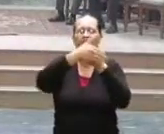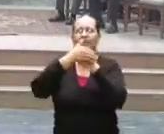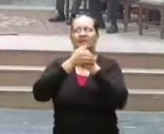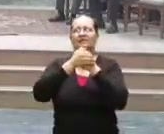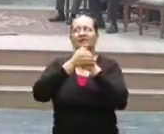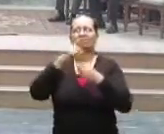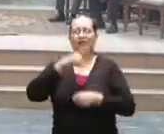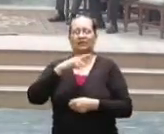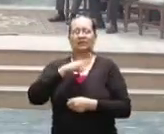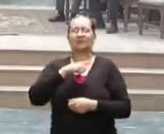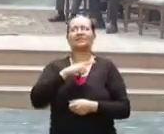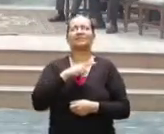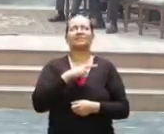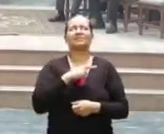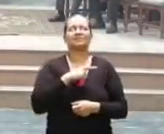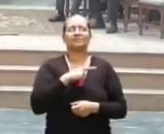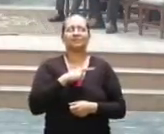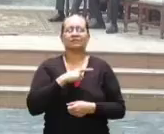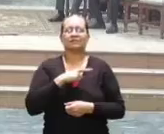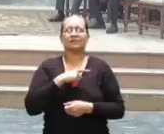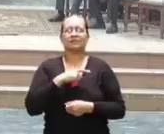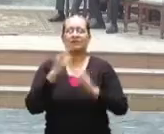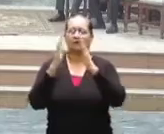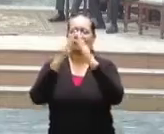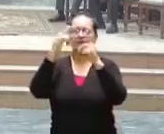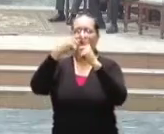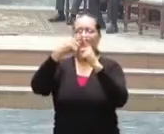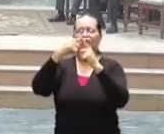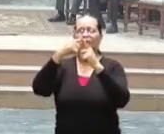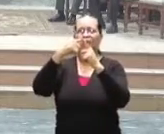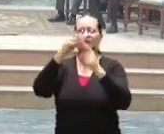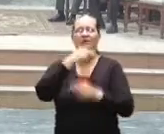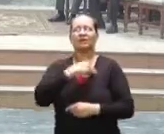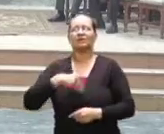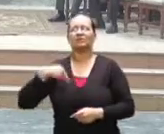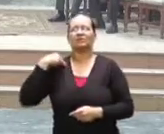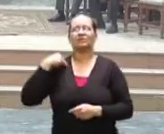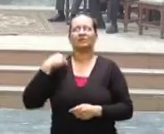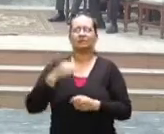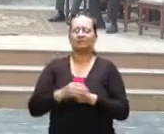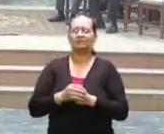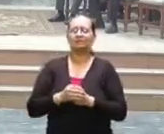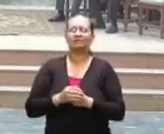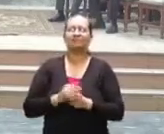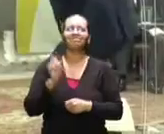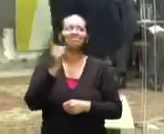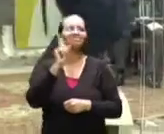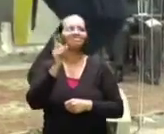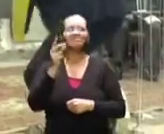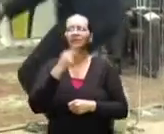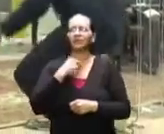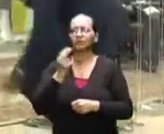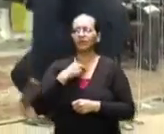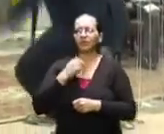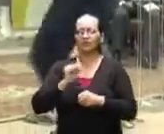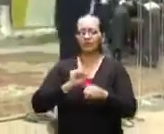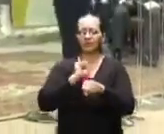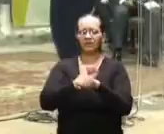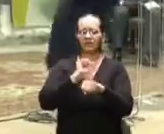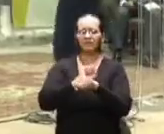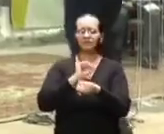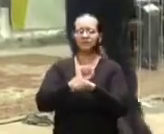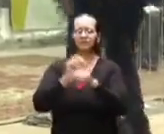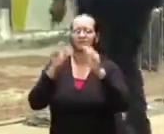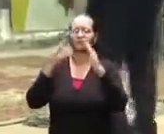tens. Esta igreja é uma igreja missionária. Guarda, não para. Nós não para. Nós não podemos